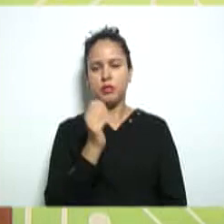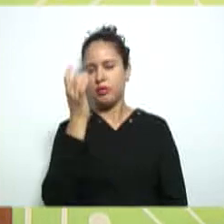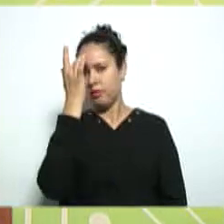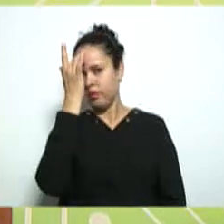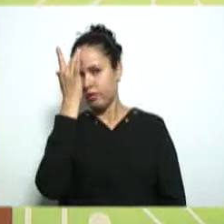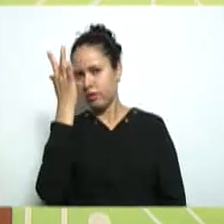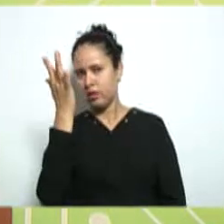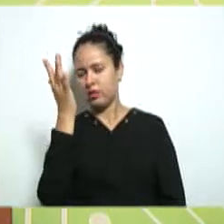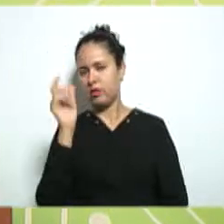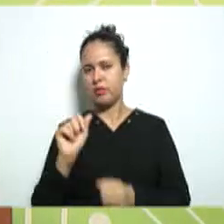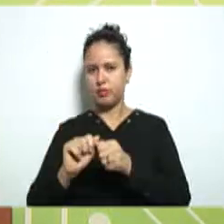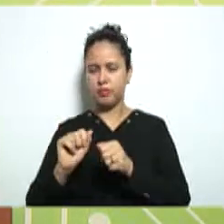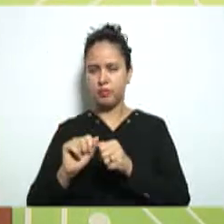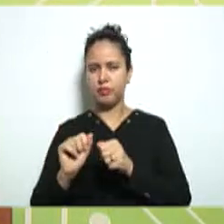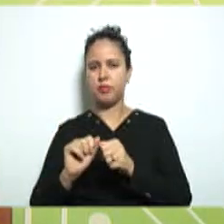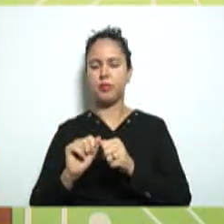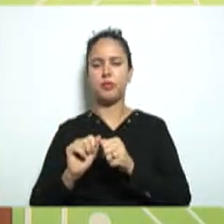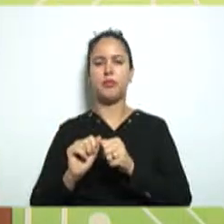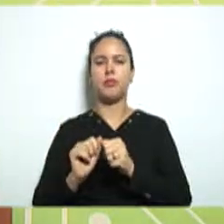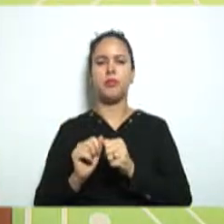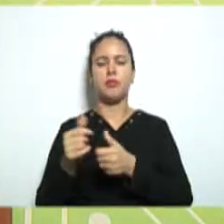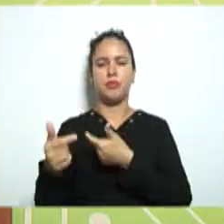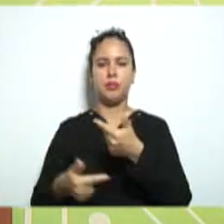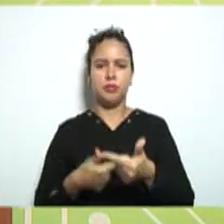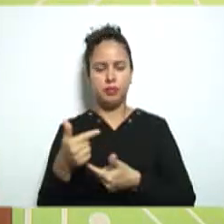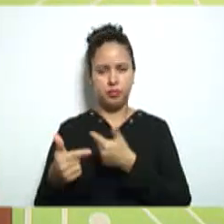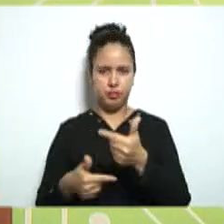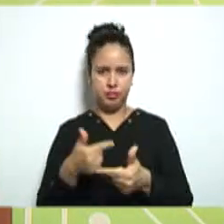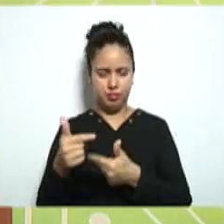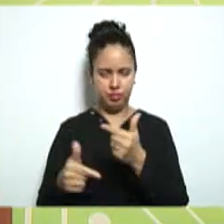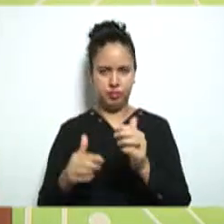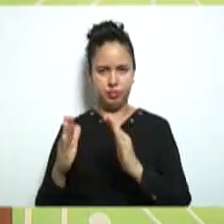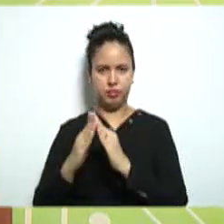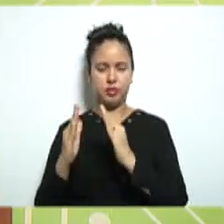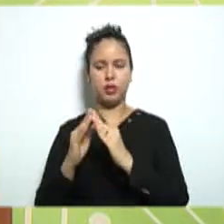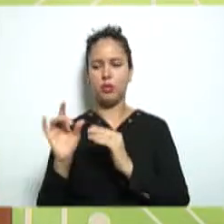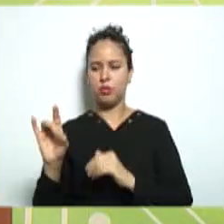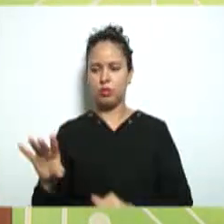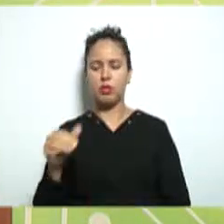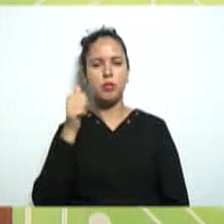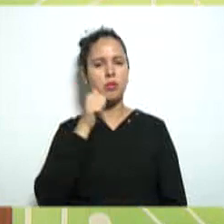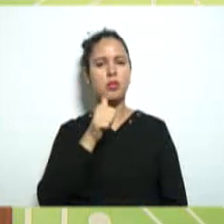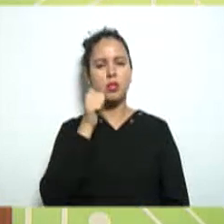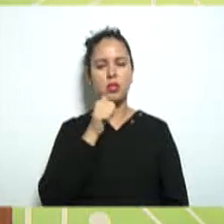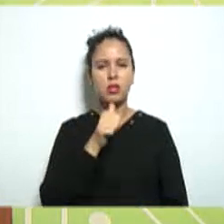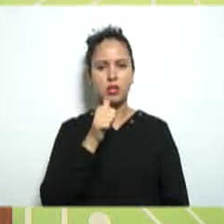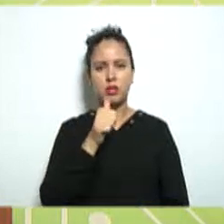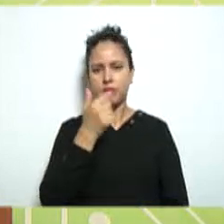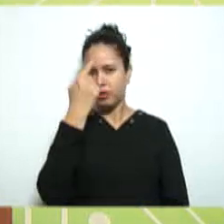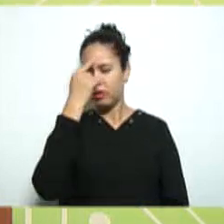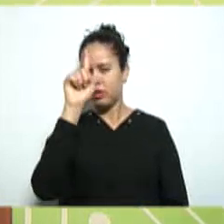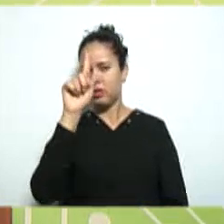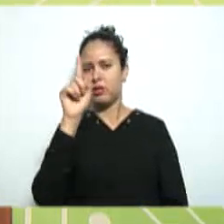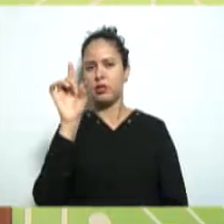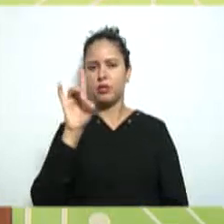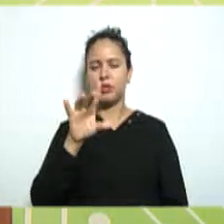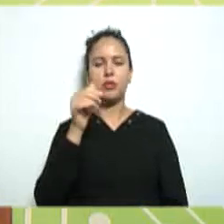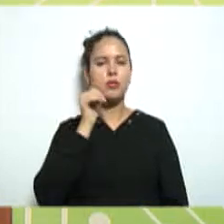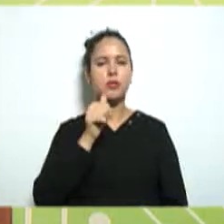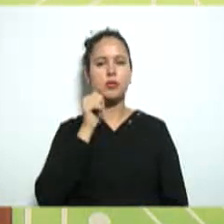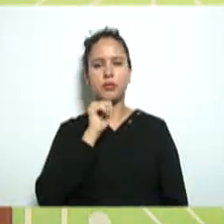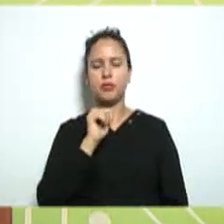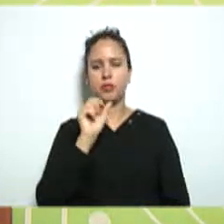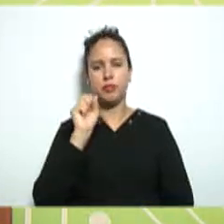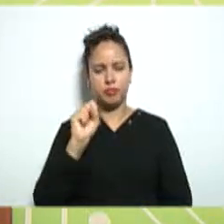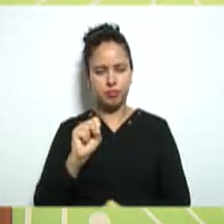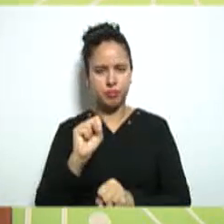facilidade para desenvolver trabalhos domésticos. Essa ideia de que somente a mulher cuida da casa, ela foi construída